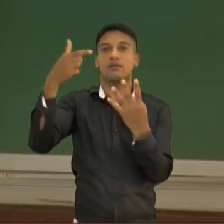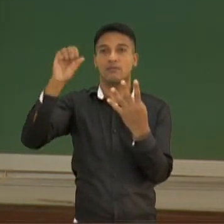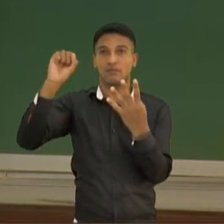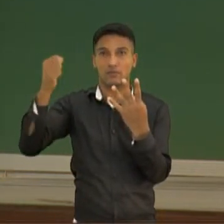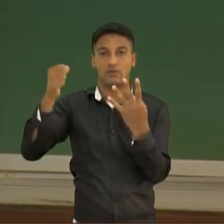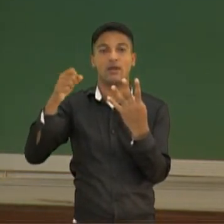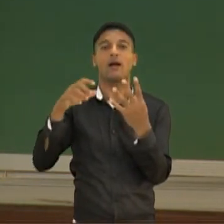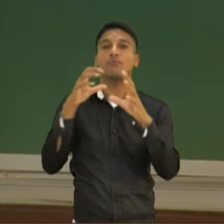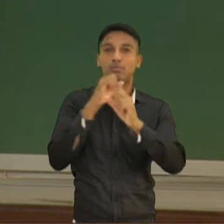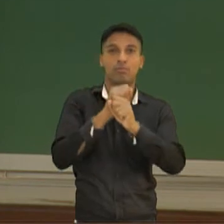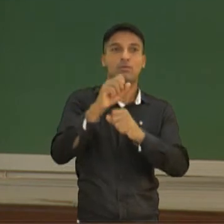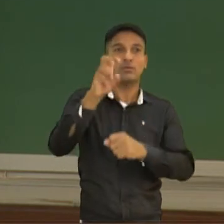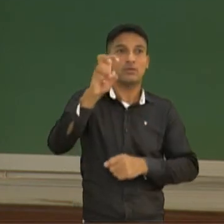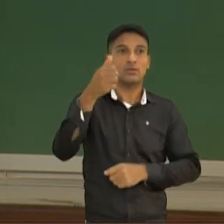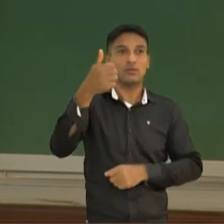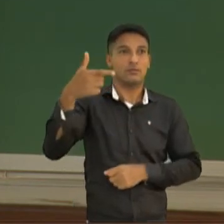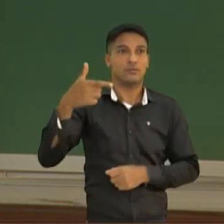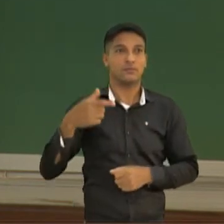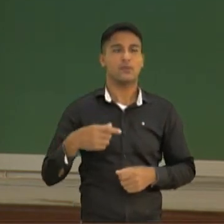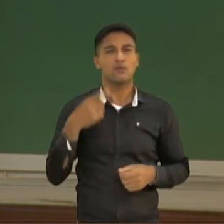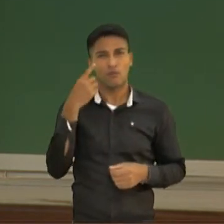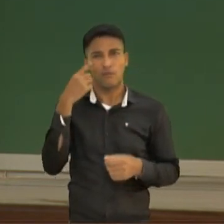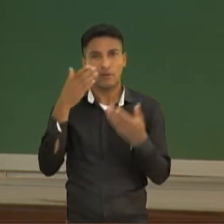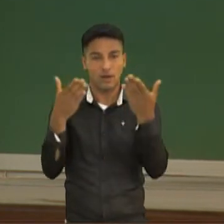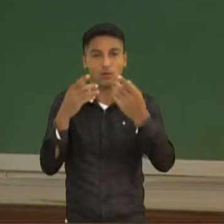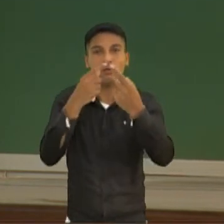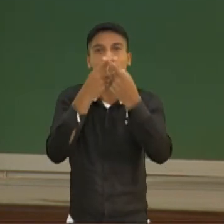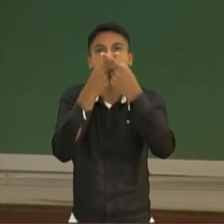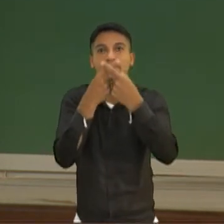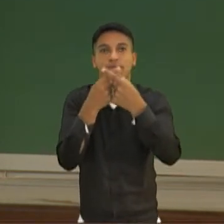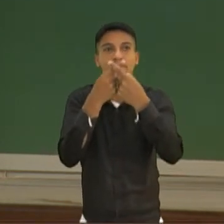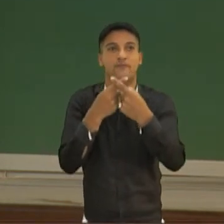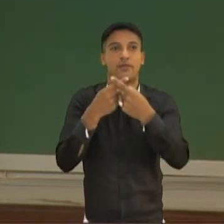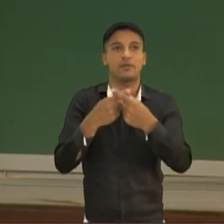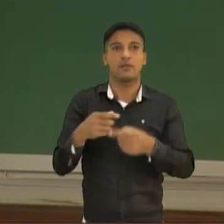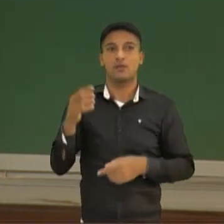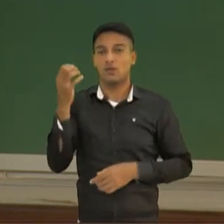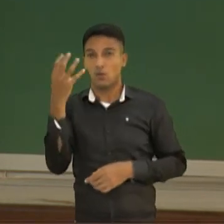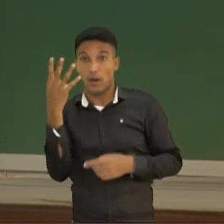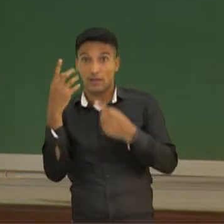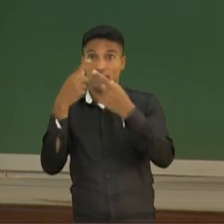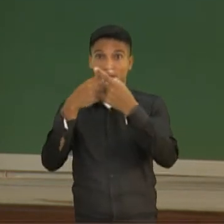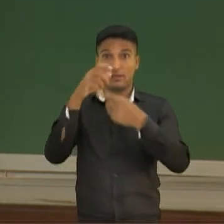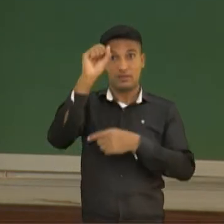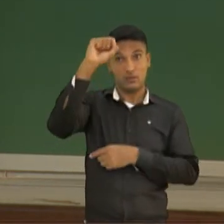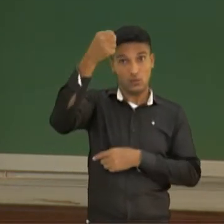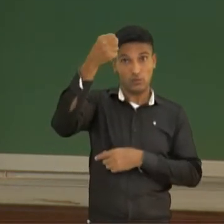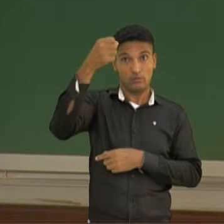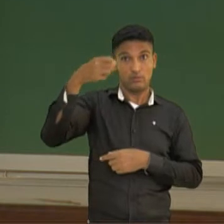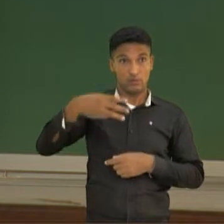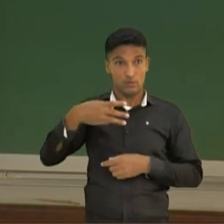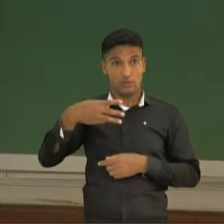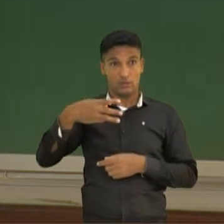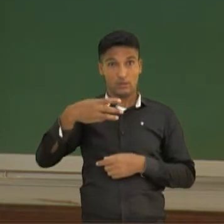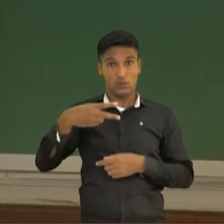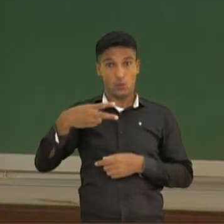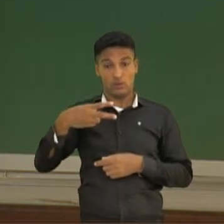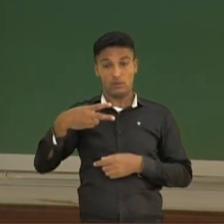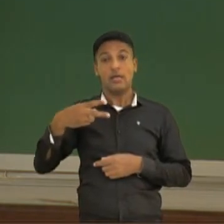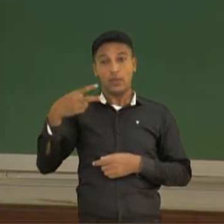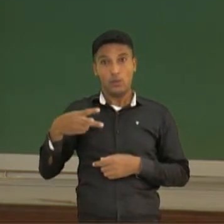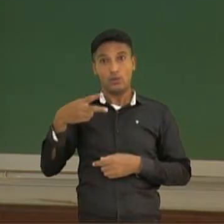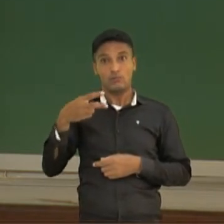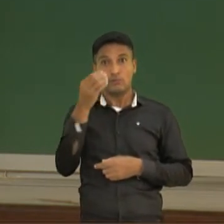4 vezes 8, 32. 2 unidades, 3 dezenas. 4